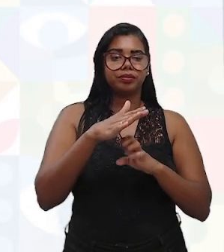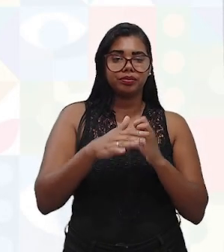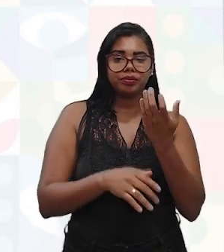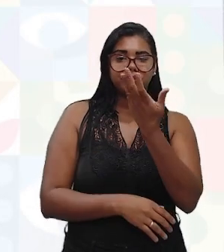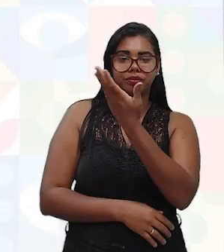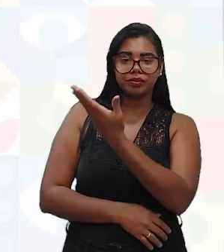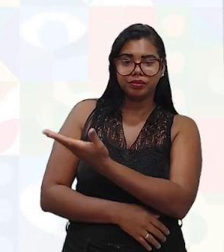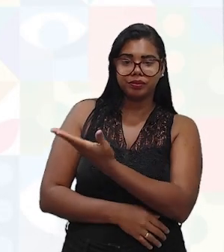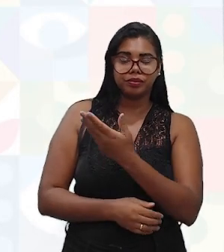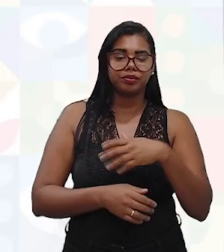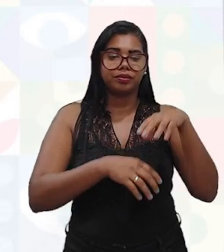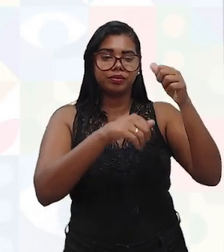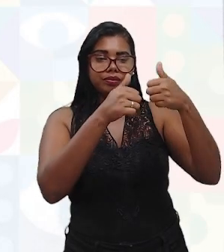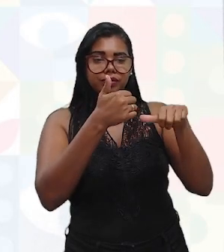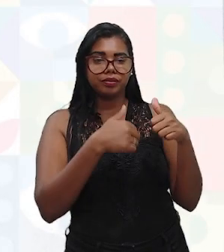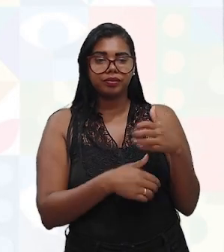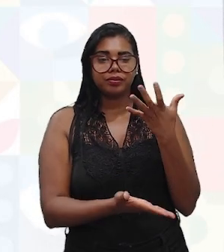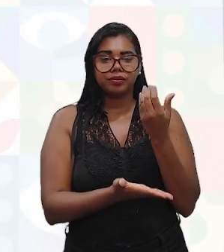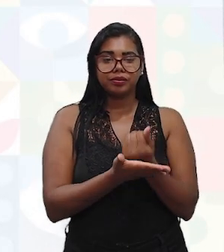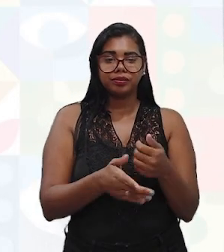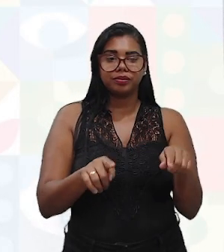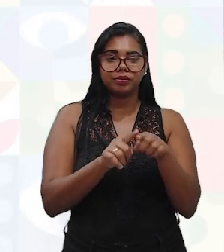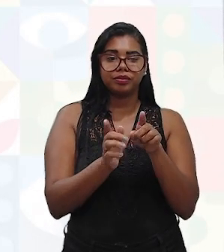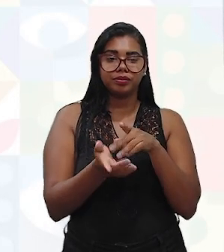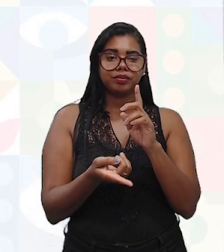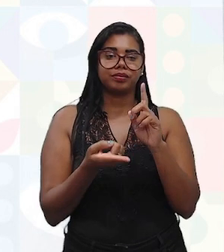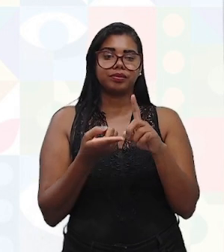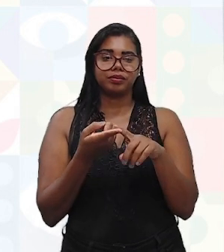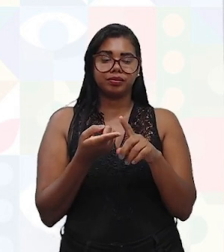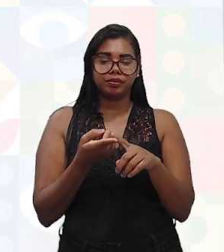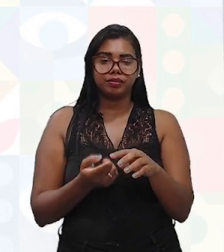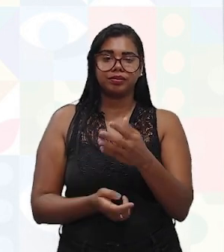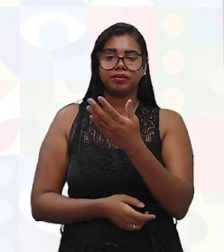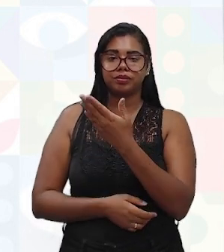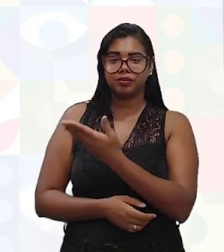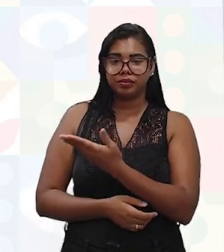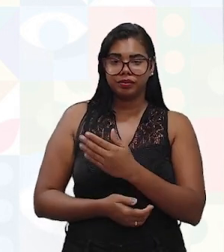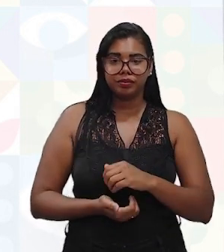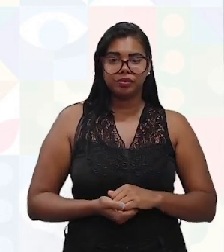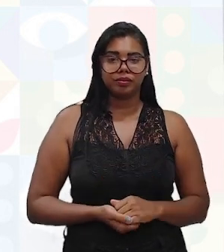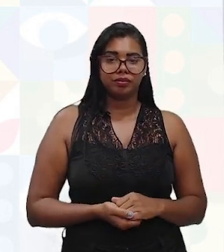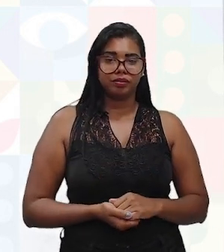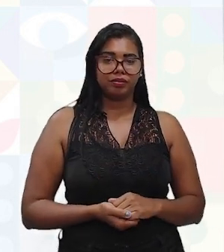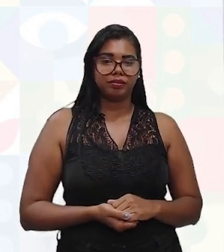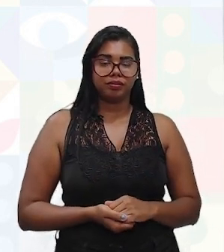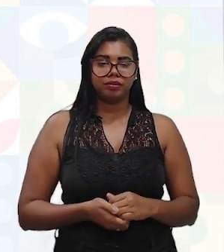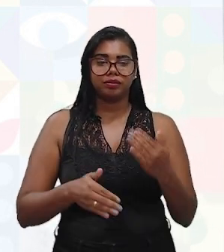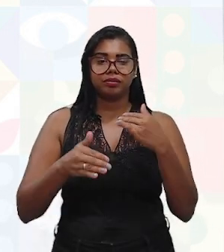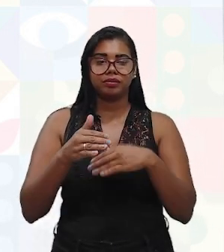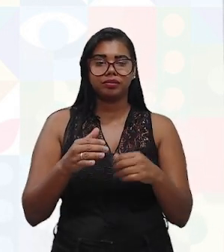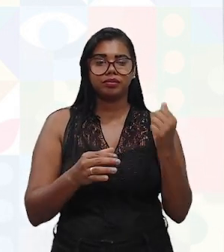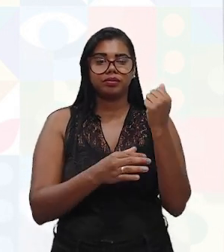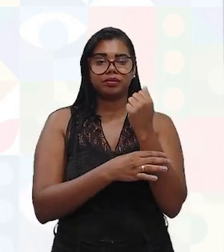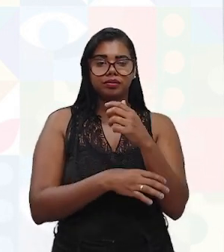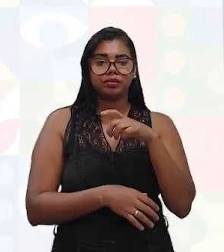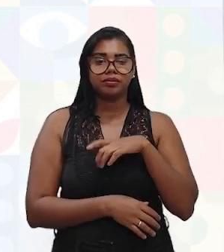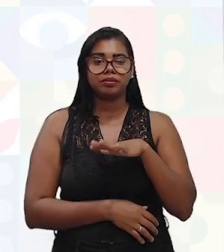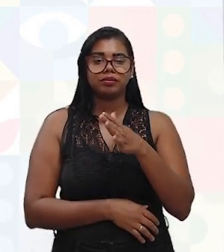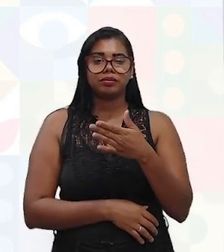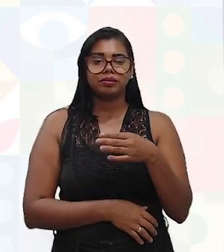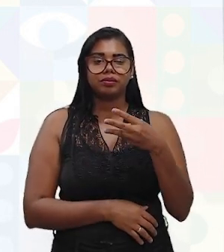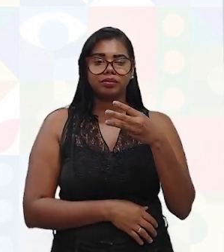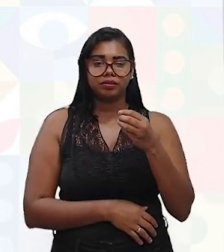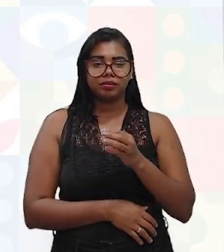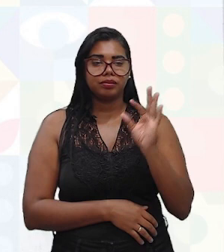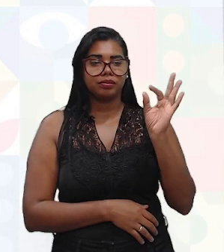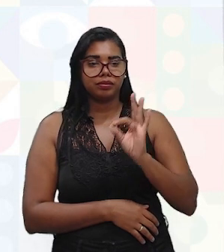Para exemplificar se o consumo médio mensal de um item, que é de 280 peças, e o estoque de segurança mantido é de 30%,